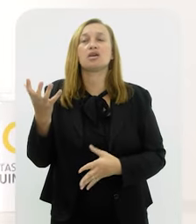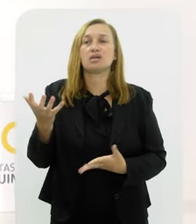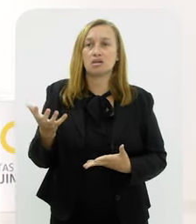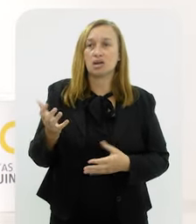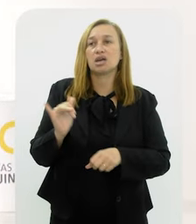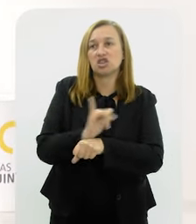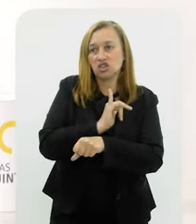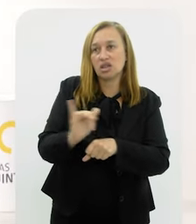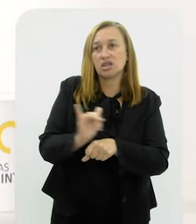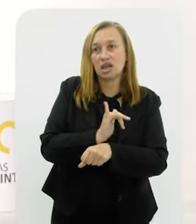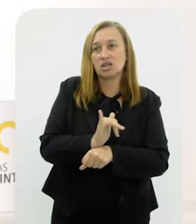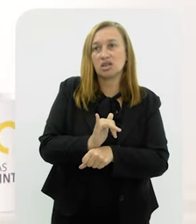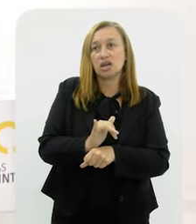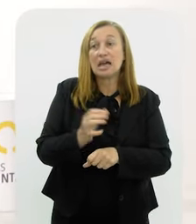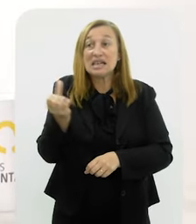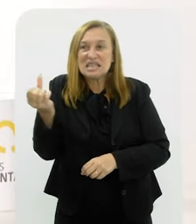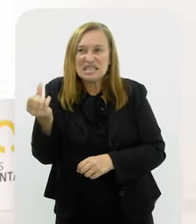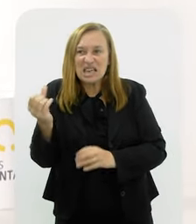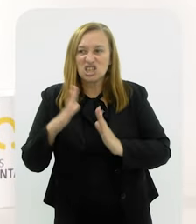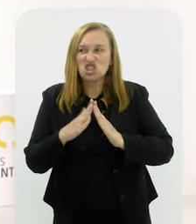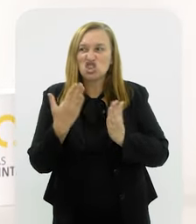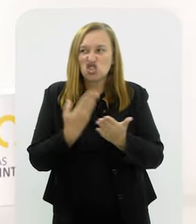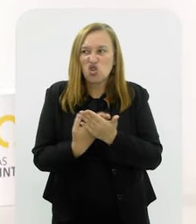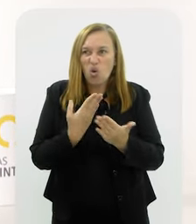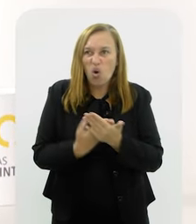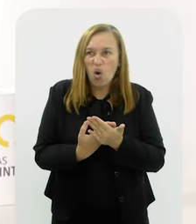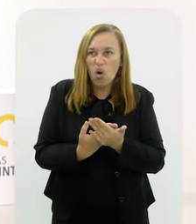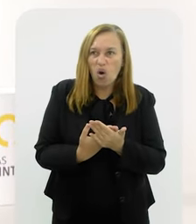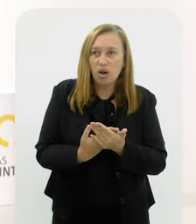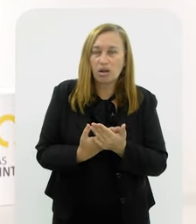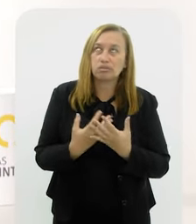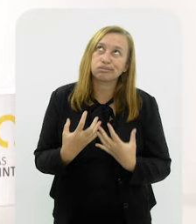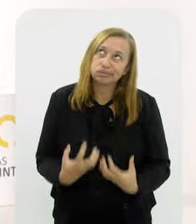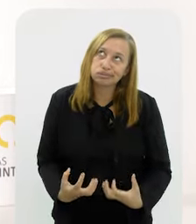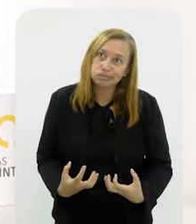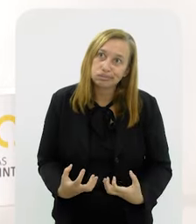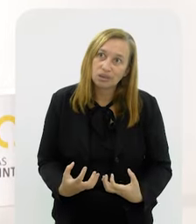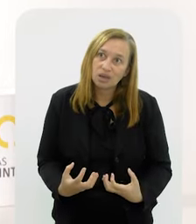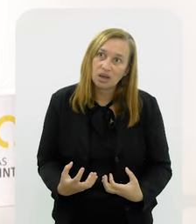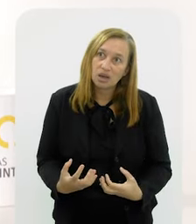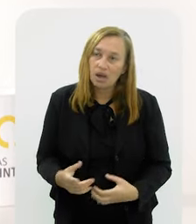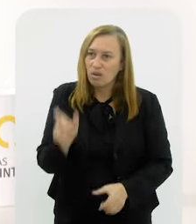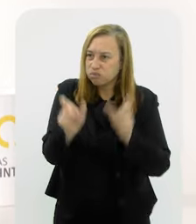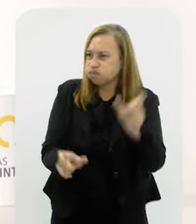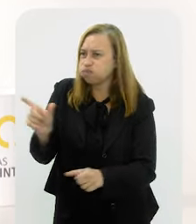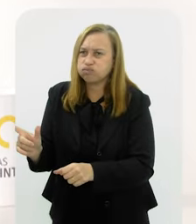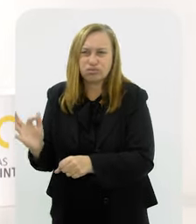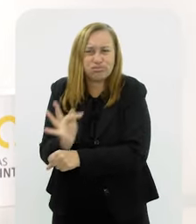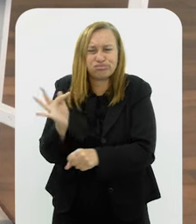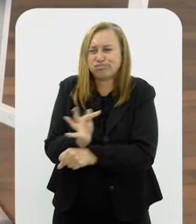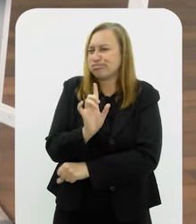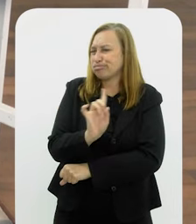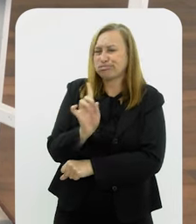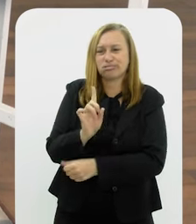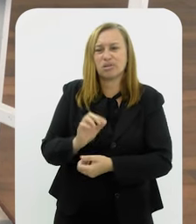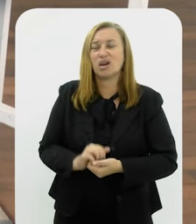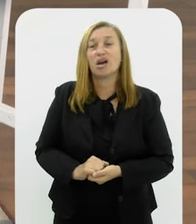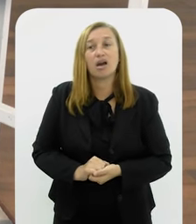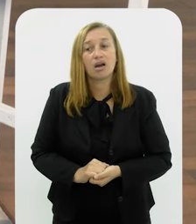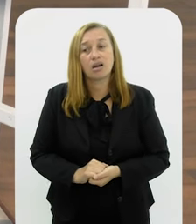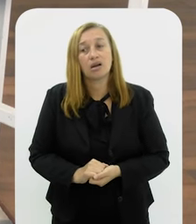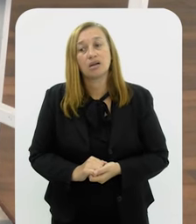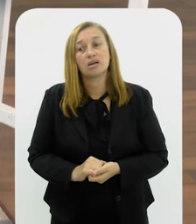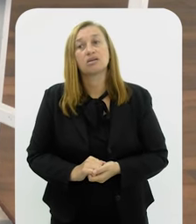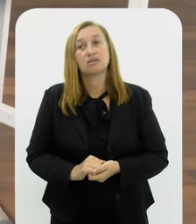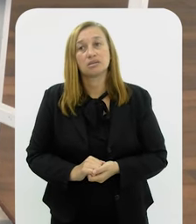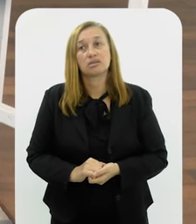Uma solução. Mas 6 escolas é muito cansativo, ninguém aguenta. E ele disse, eu só fico lá porque eu tenho que